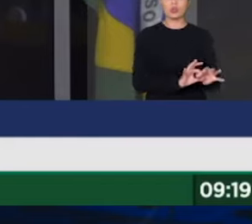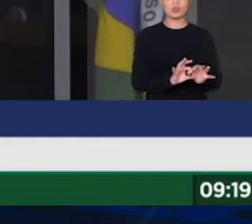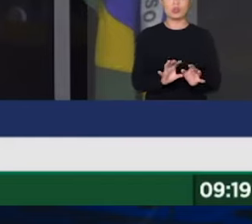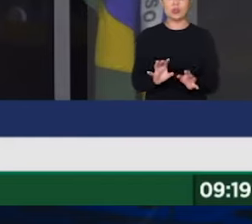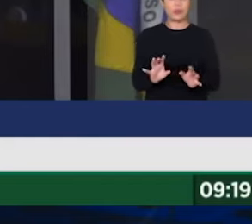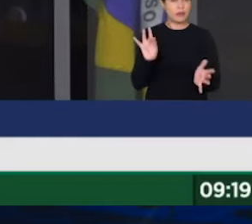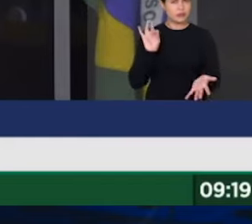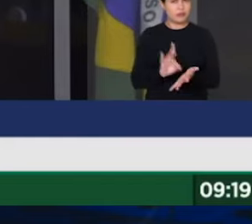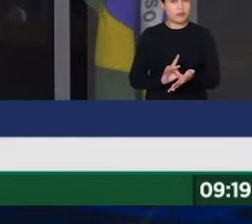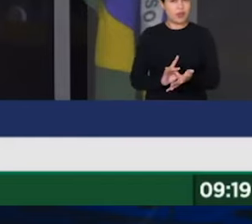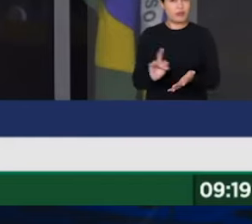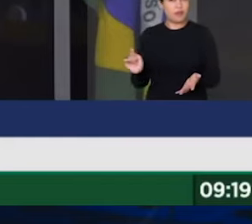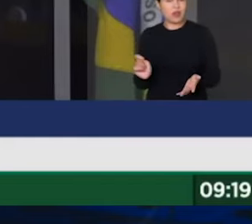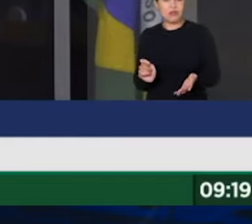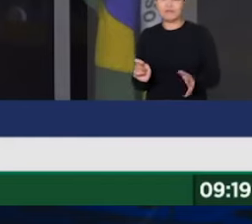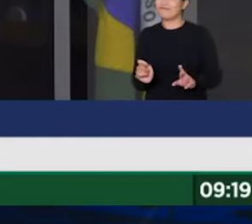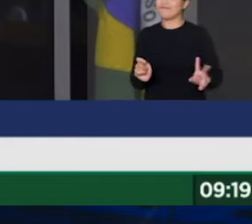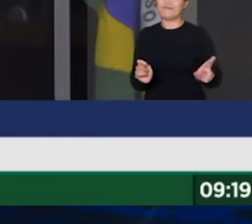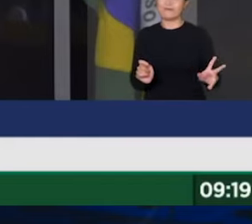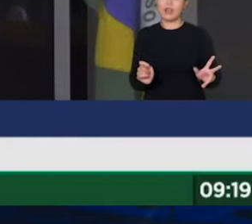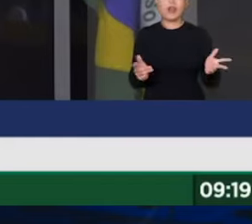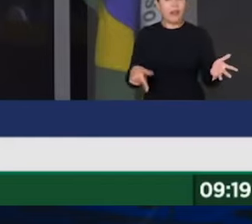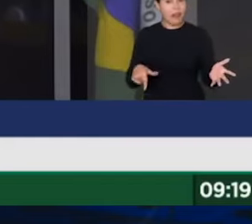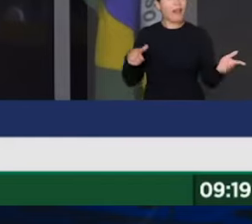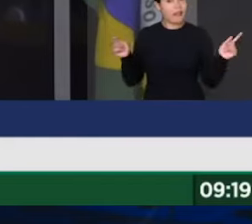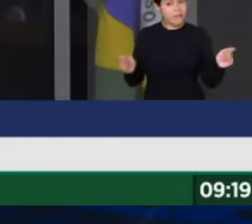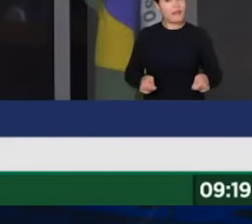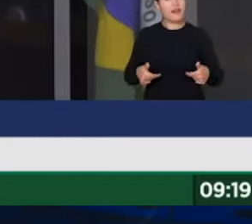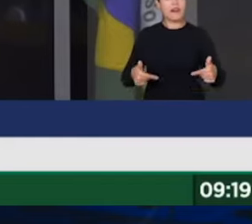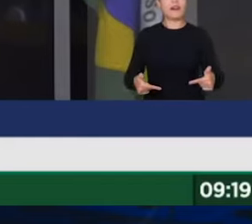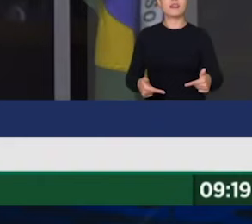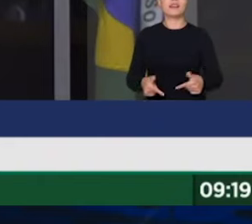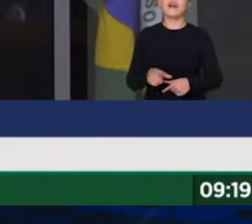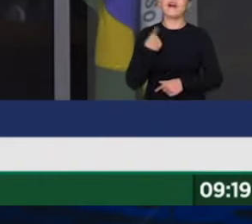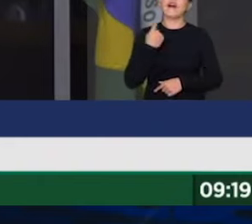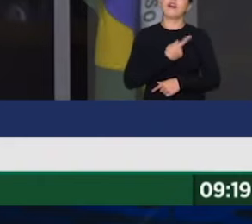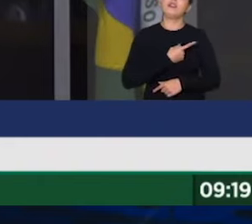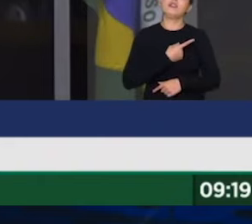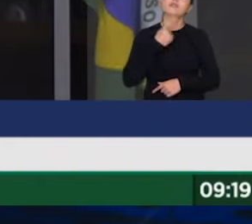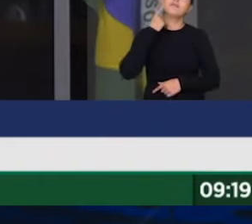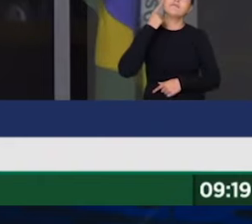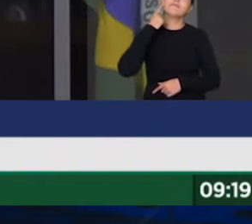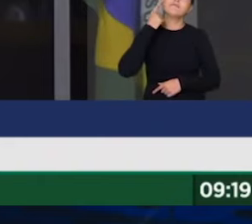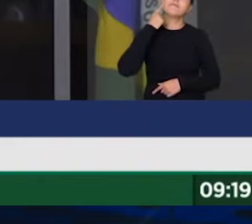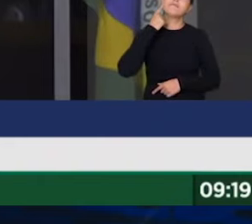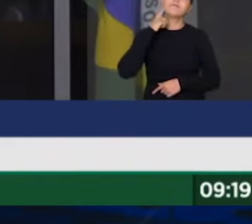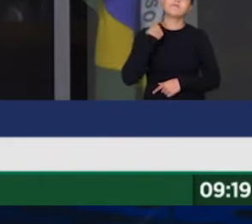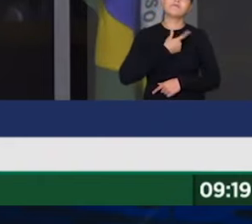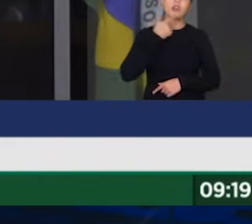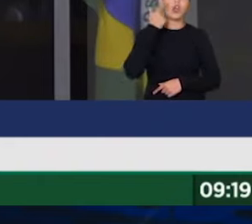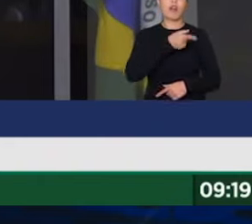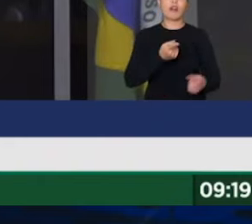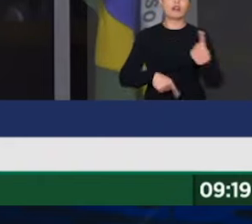gente tem pouco dinheiro, a gente bota a cabeça para funcionar e a gente acaba sendo mais assertivo. E fazendo com que a educação física